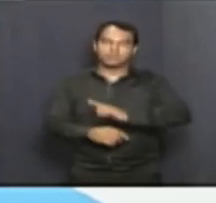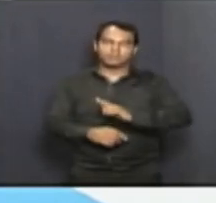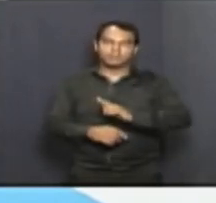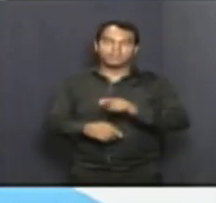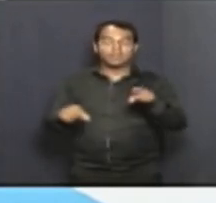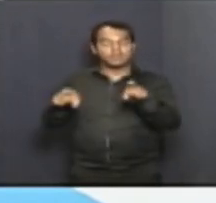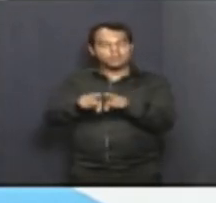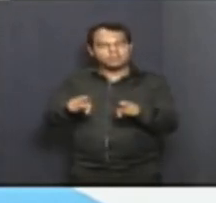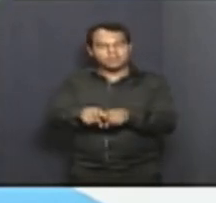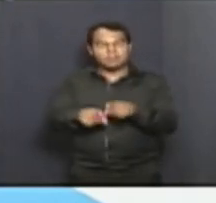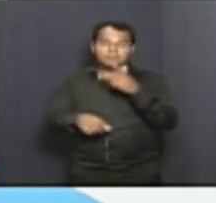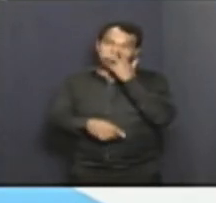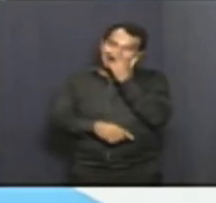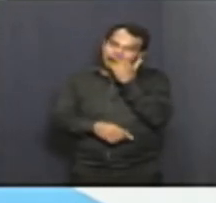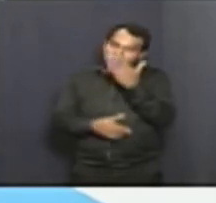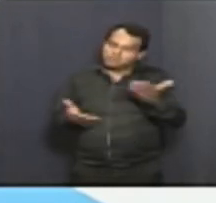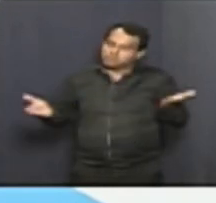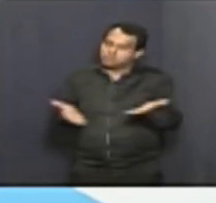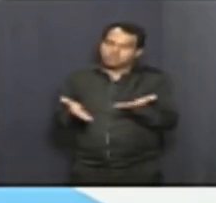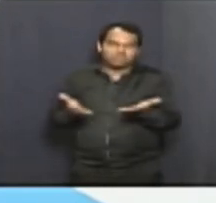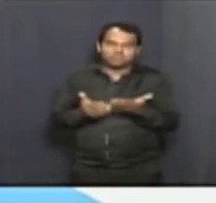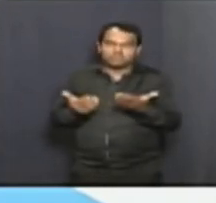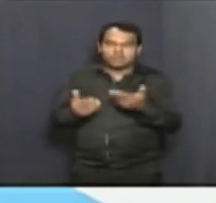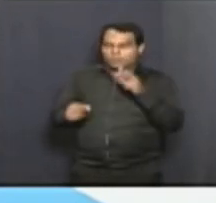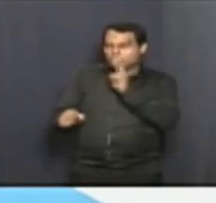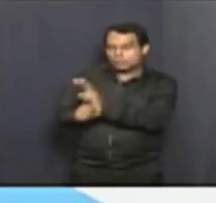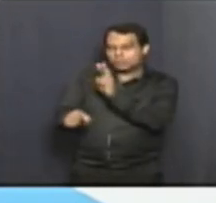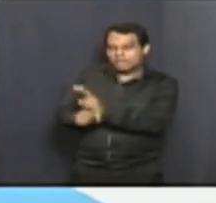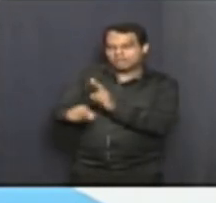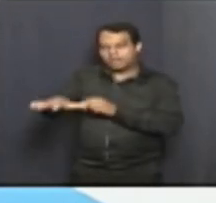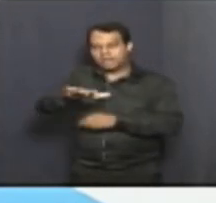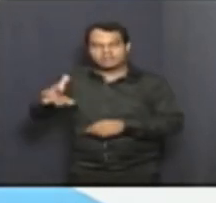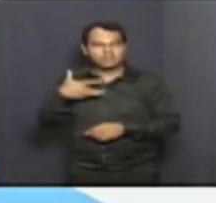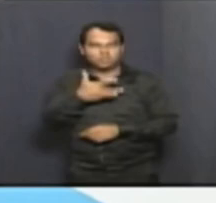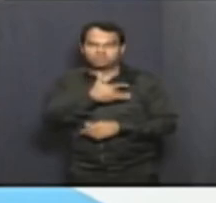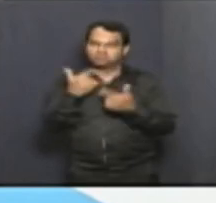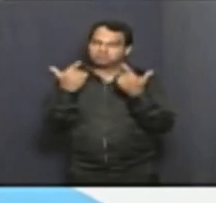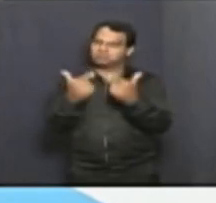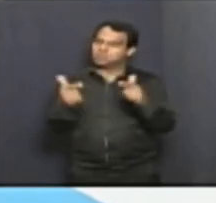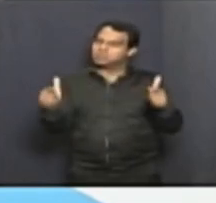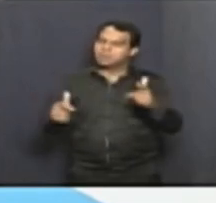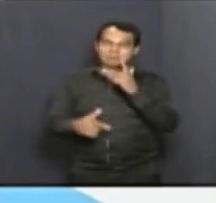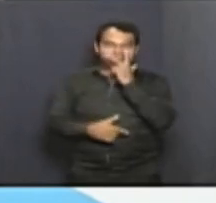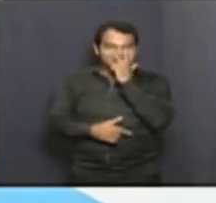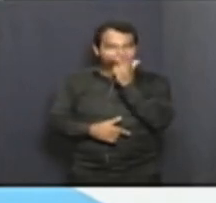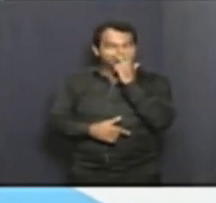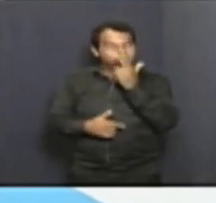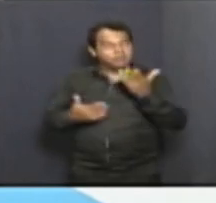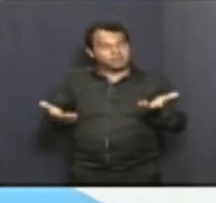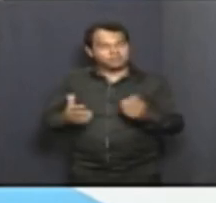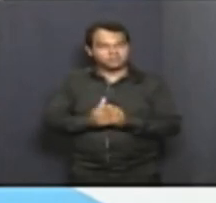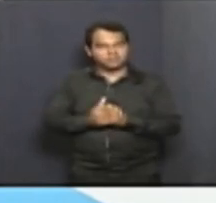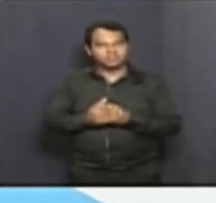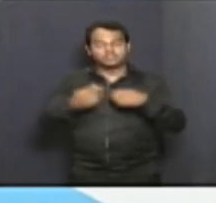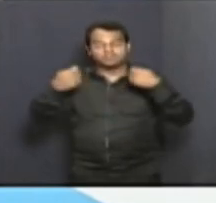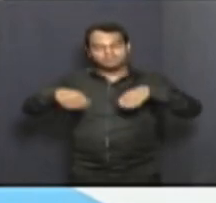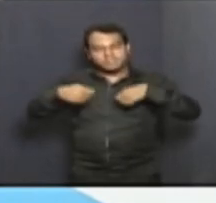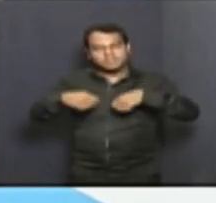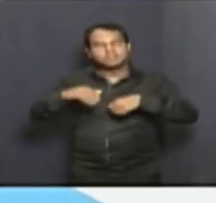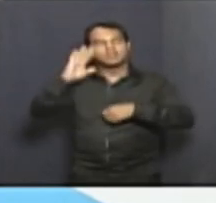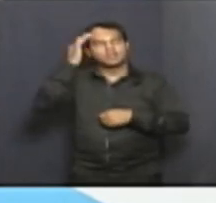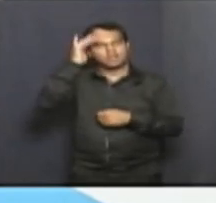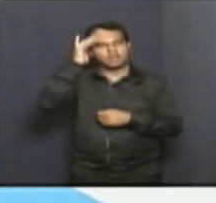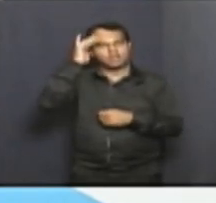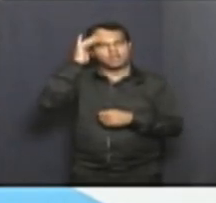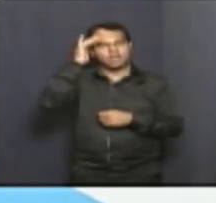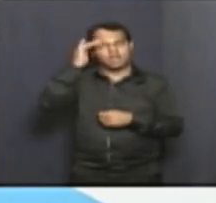visto não tem sido dado atenção a esse trabalho a essa nós temos que interiorizar também é